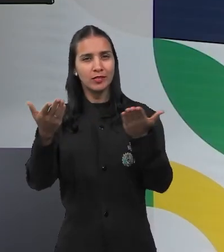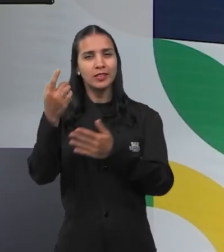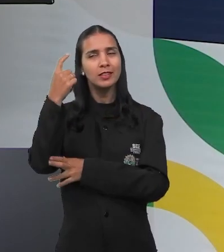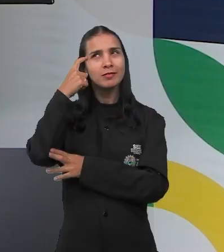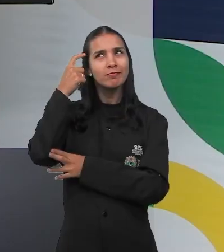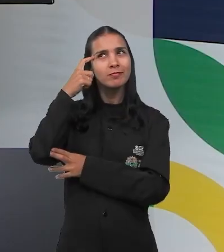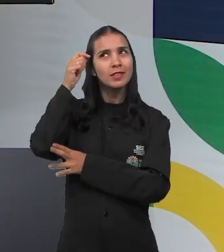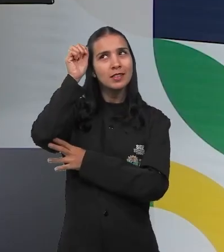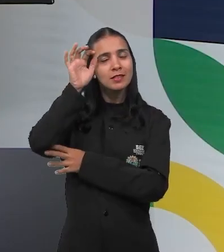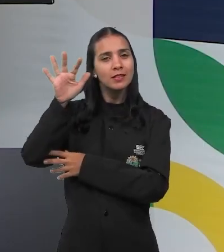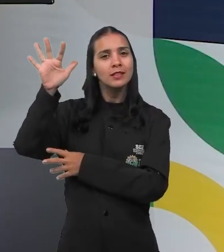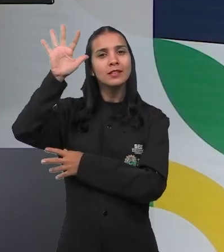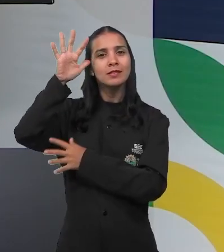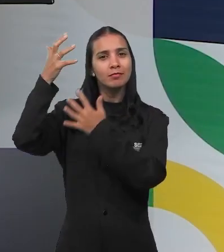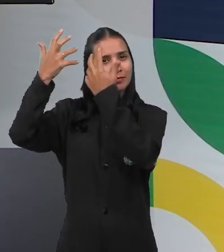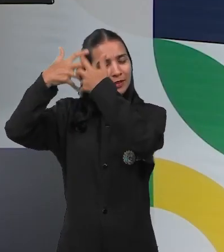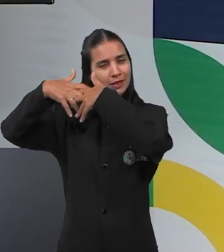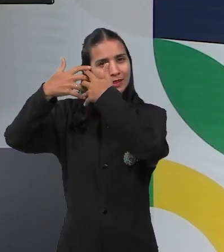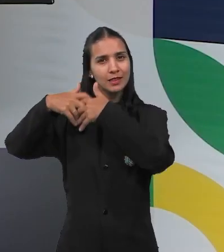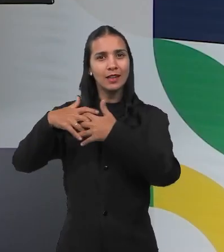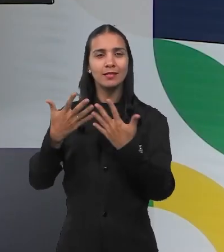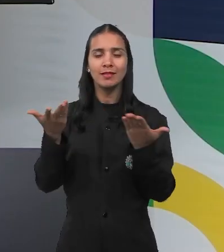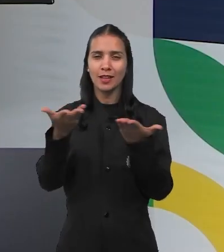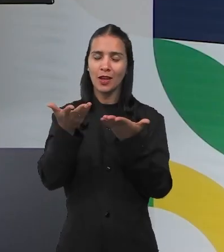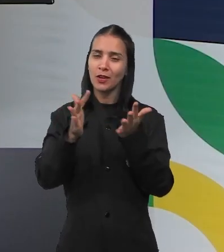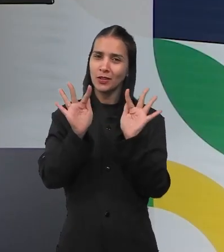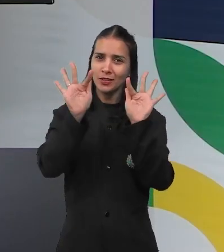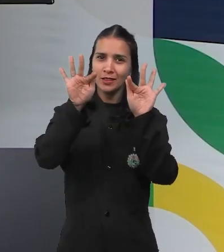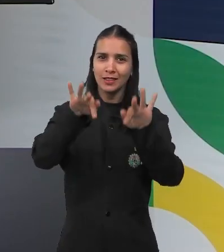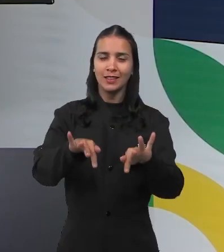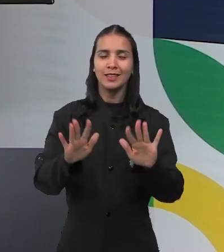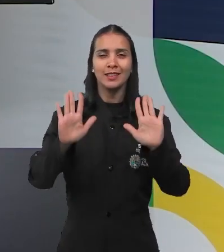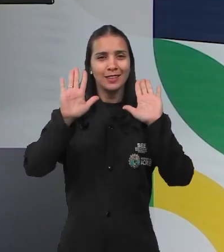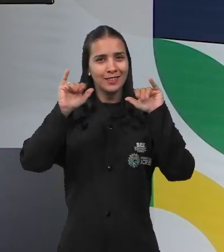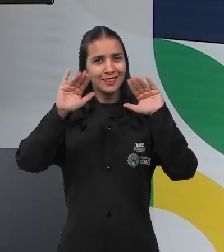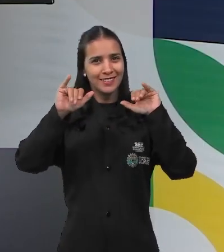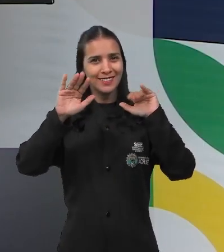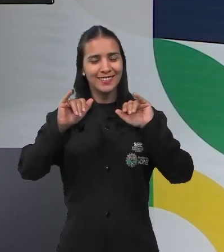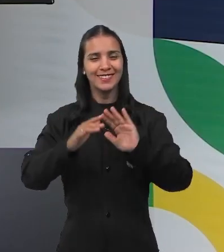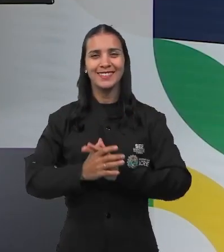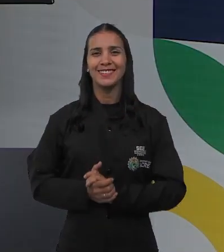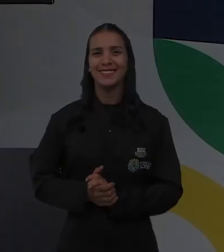para vocês e eu finalizo me despedindo. Até a próxima aula.